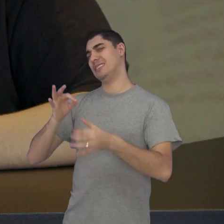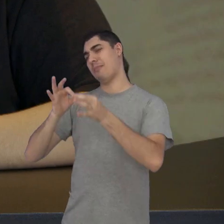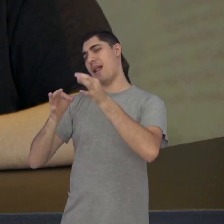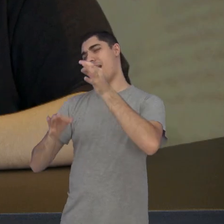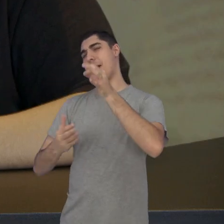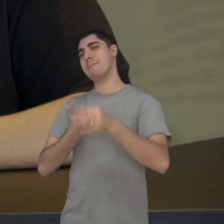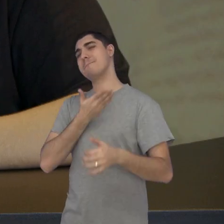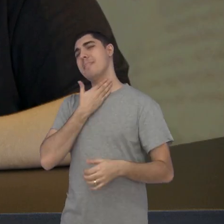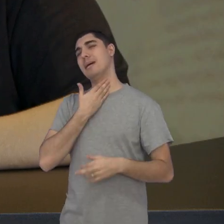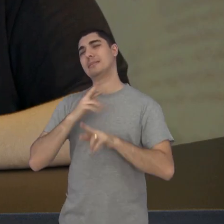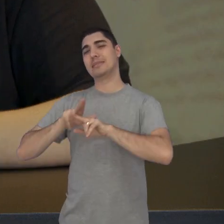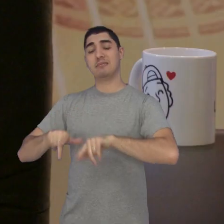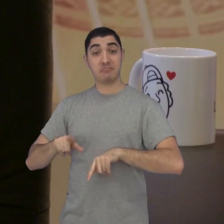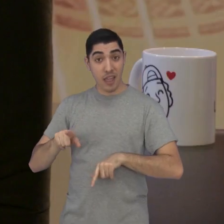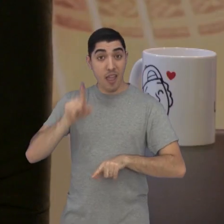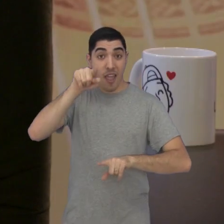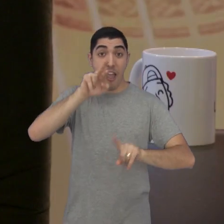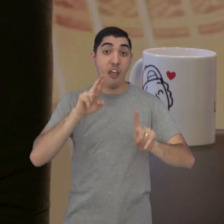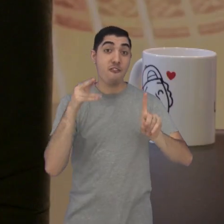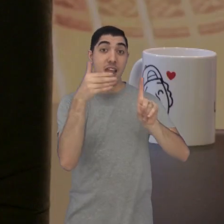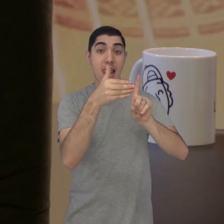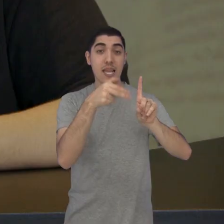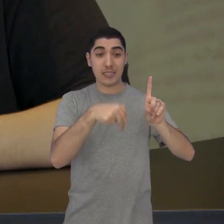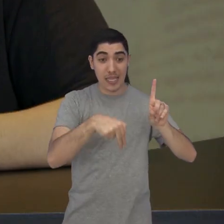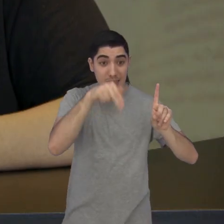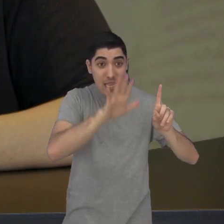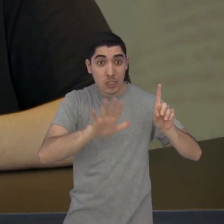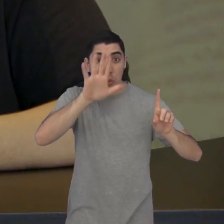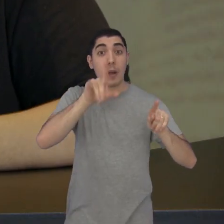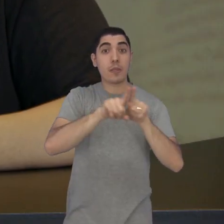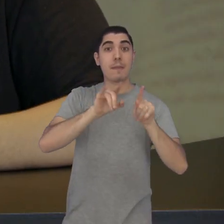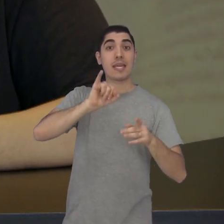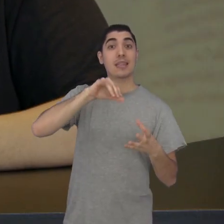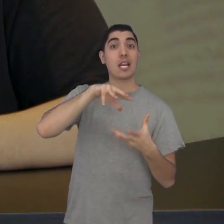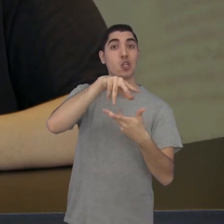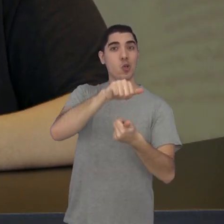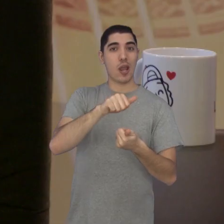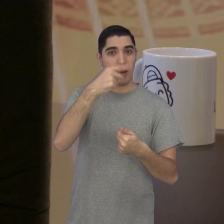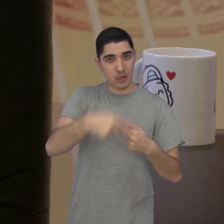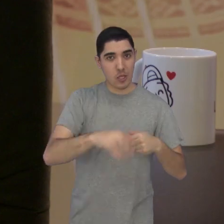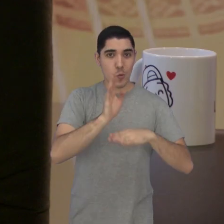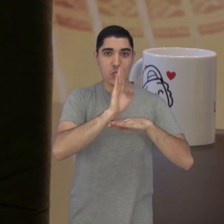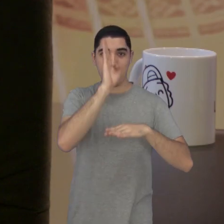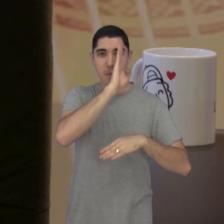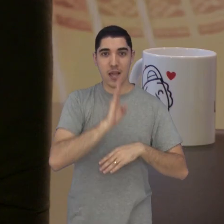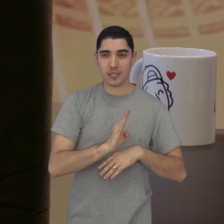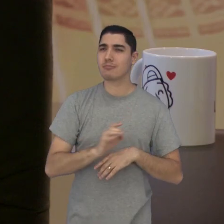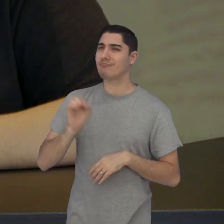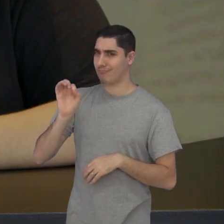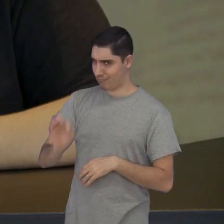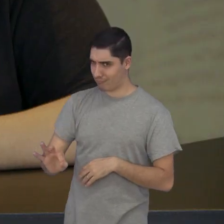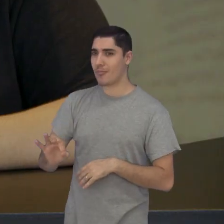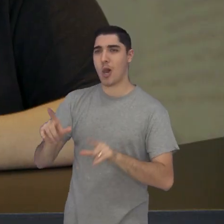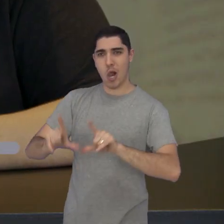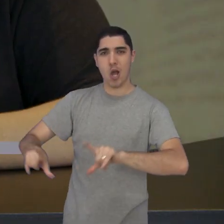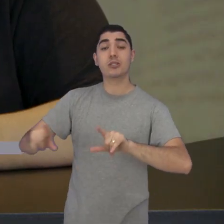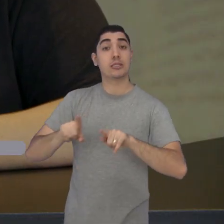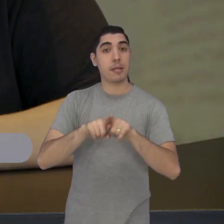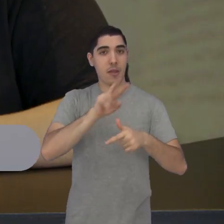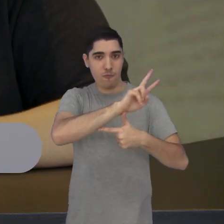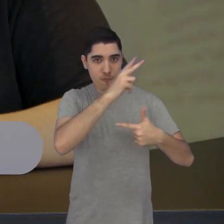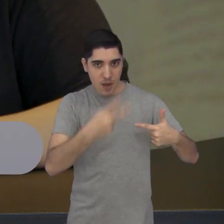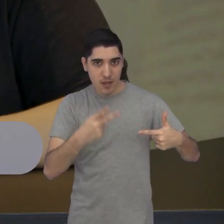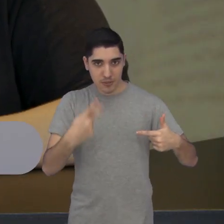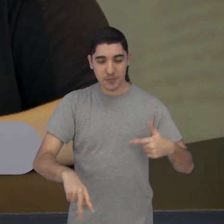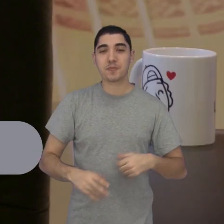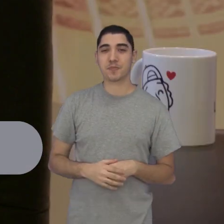Tem muita prosa aí. É uma referência nacional, até mesmo internacional, pode-se dizer assim, certeza. do nosso cinema aqui e joia do